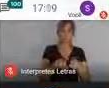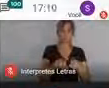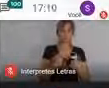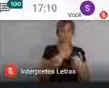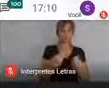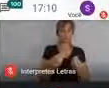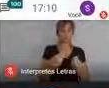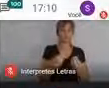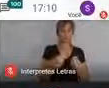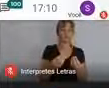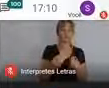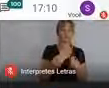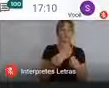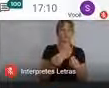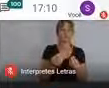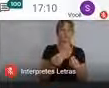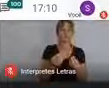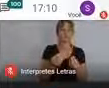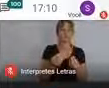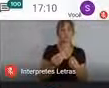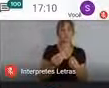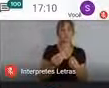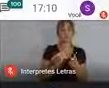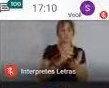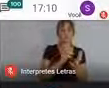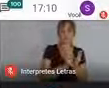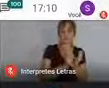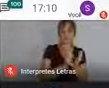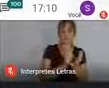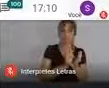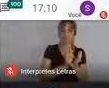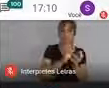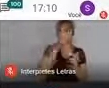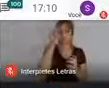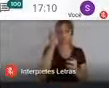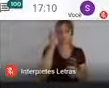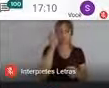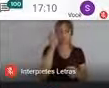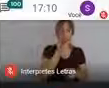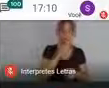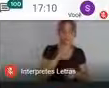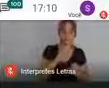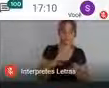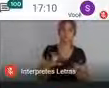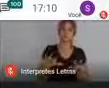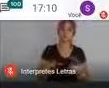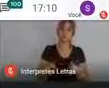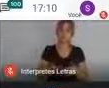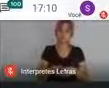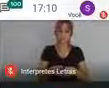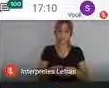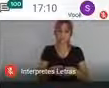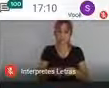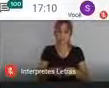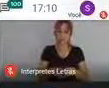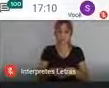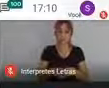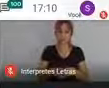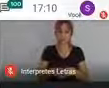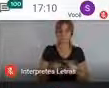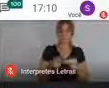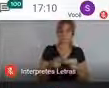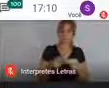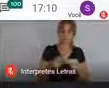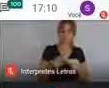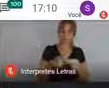porronca exclusivamente entre os homens, com duas ocorrências. E birra com uma ocorrência também registrada entre os homens.